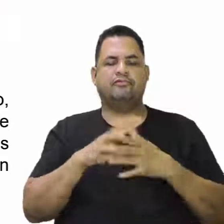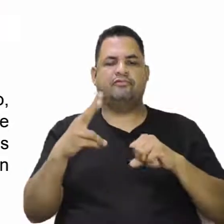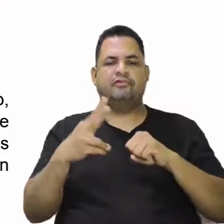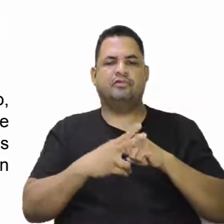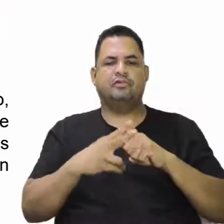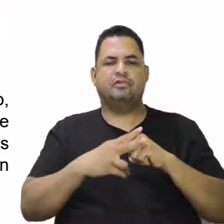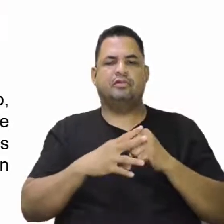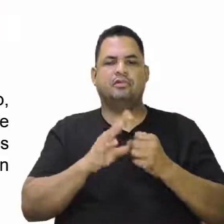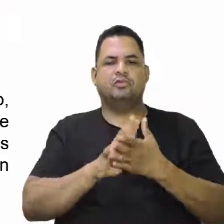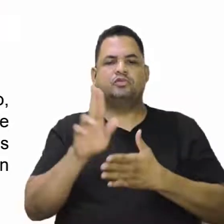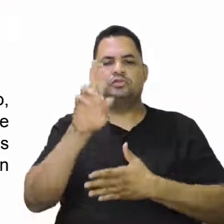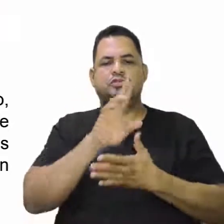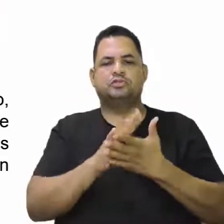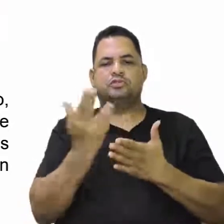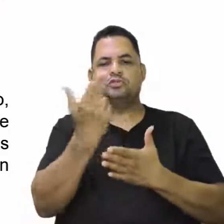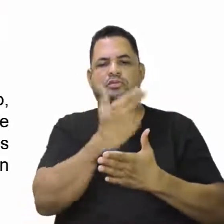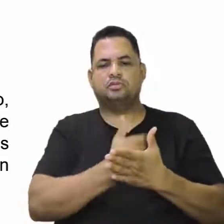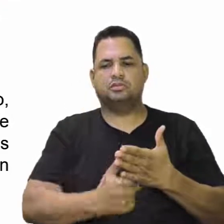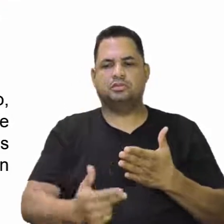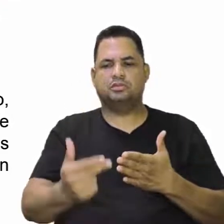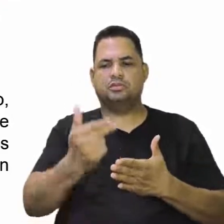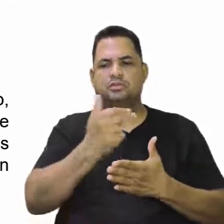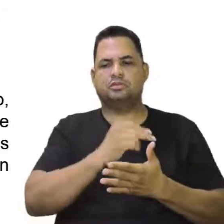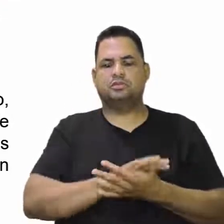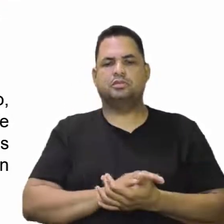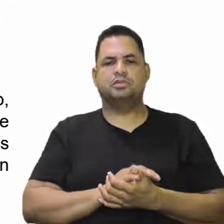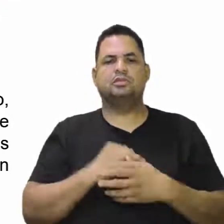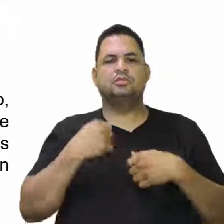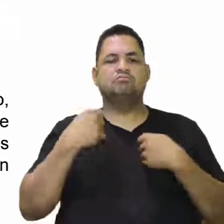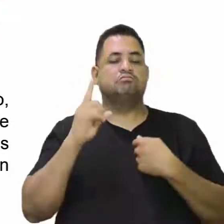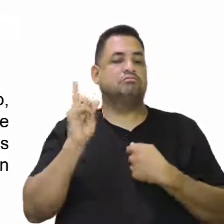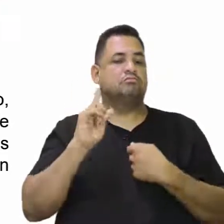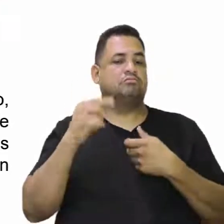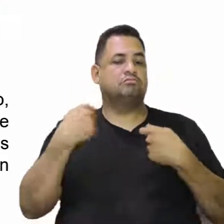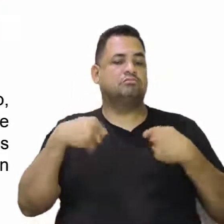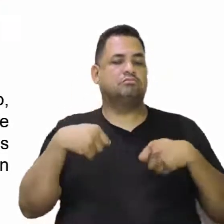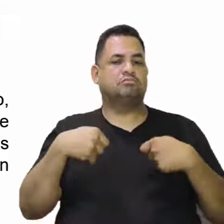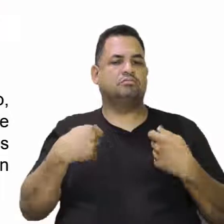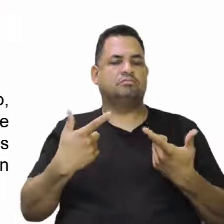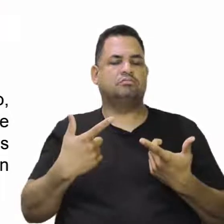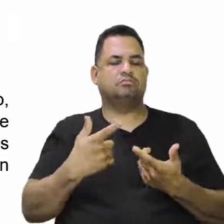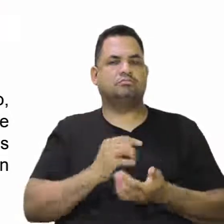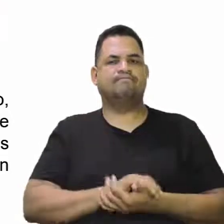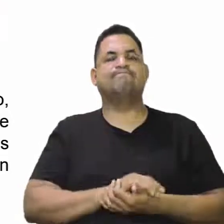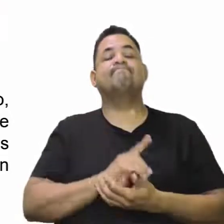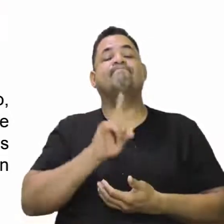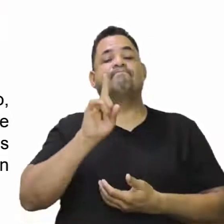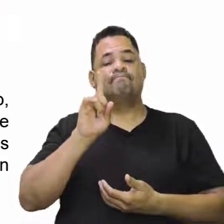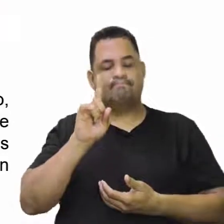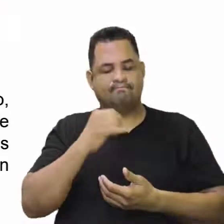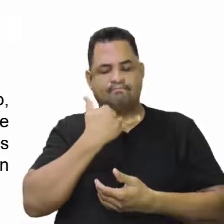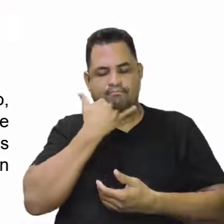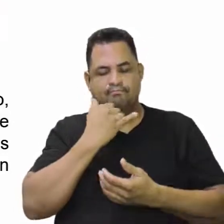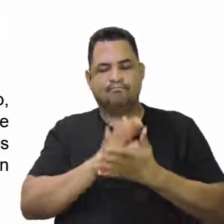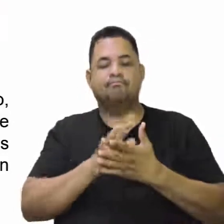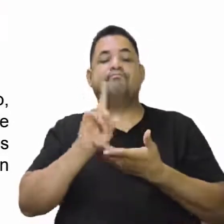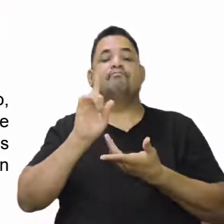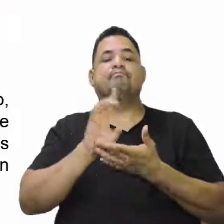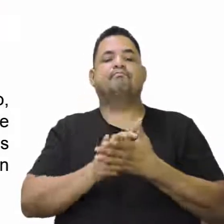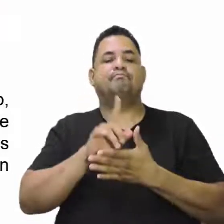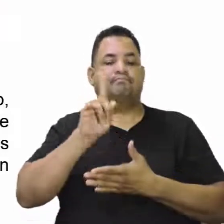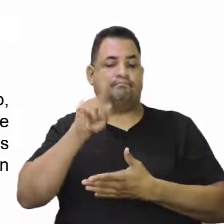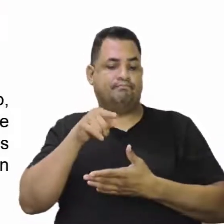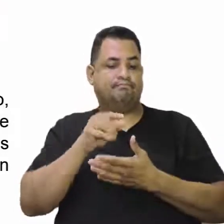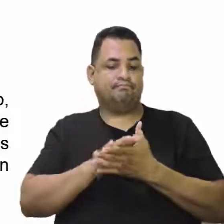dos desenhos, certo? Não é necessário, é necessário que se refira ao tempo